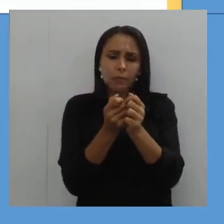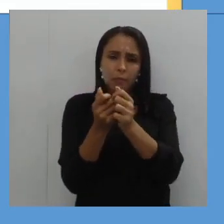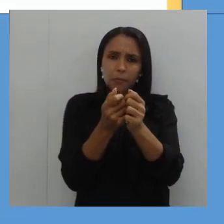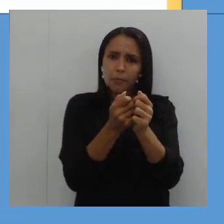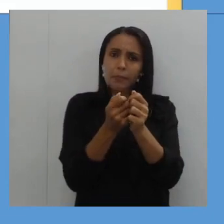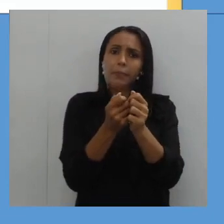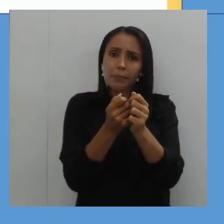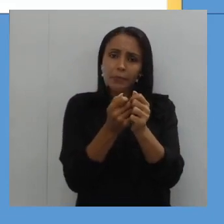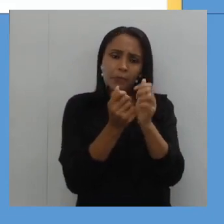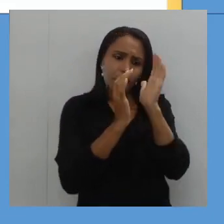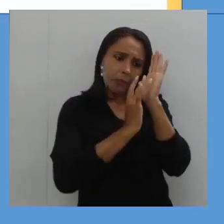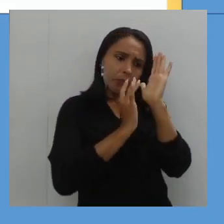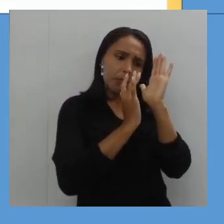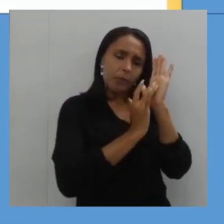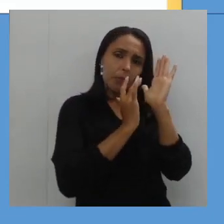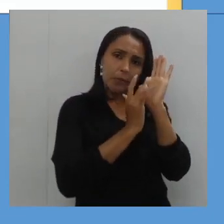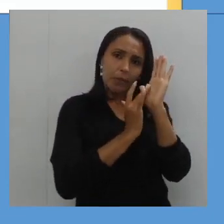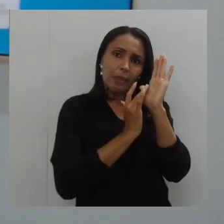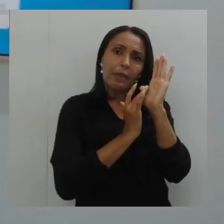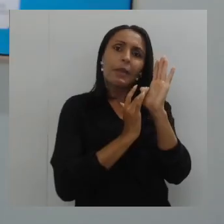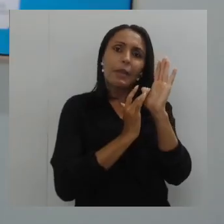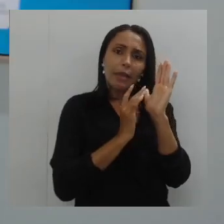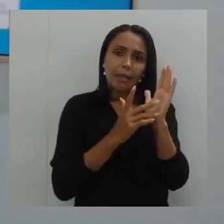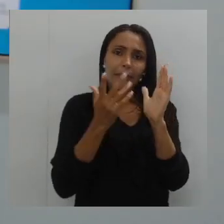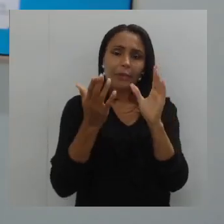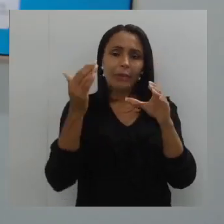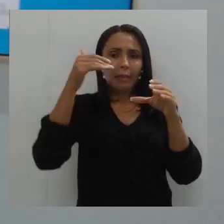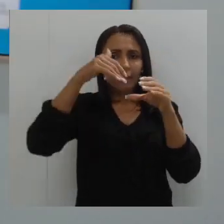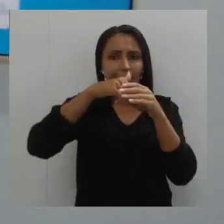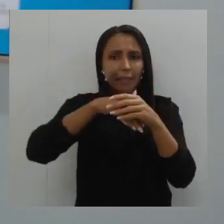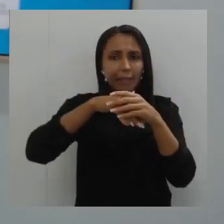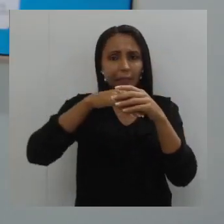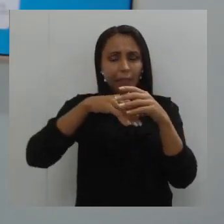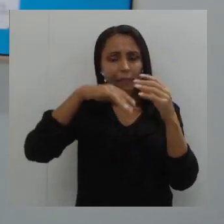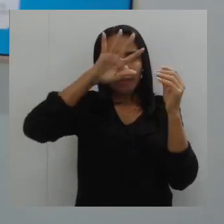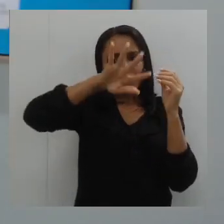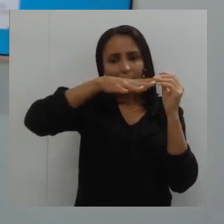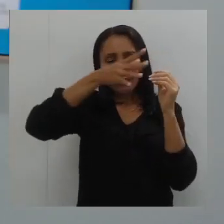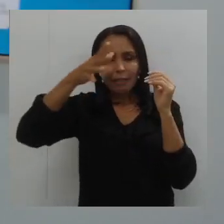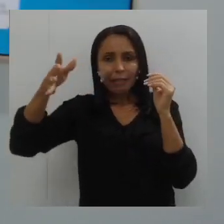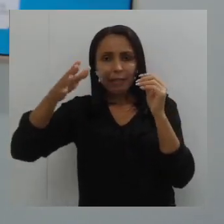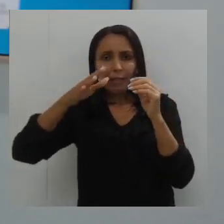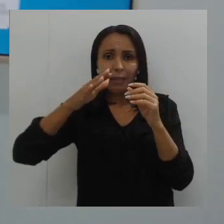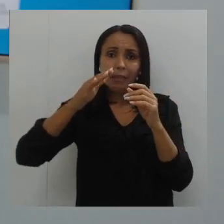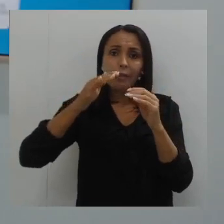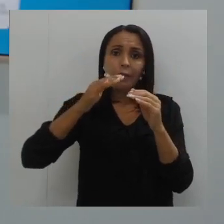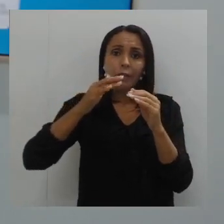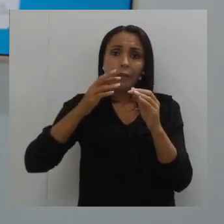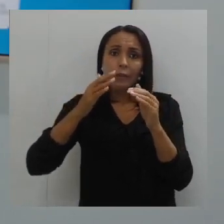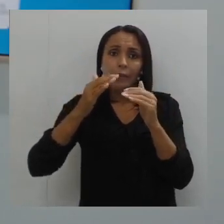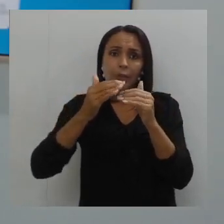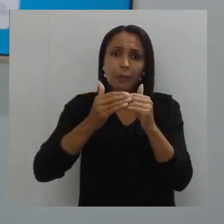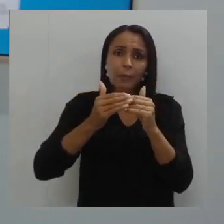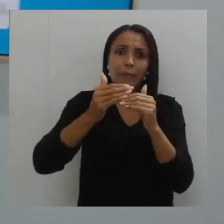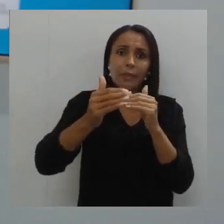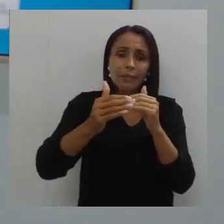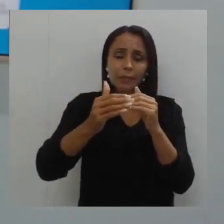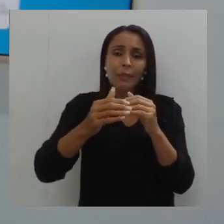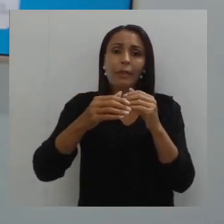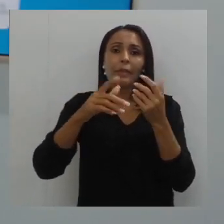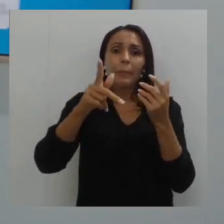esse joguinho ele é inscrito dentro desta tela a partir de pares ordenados que